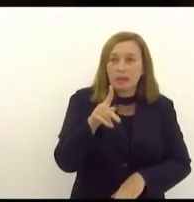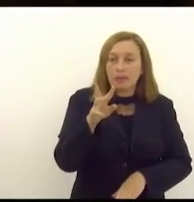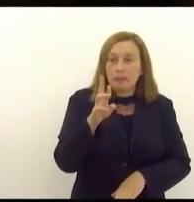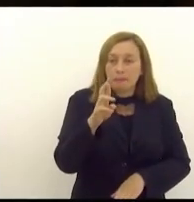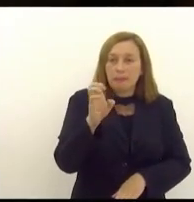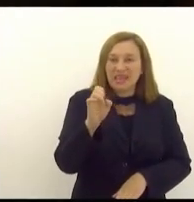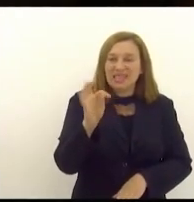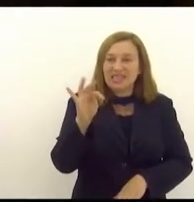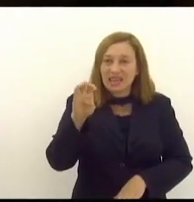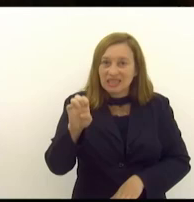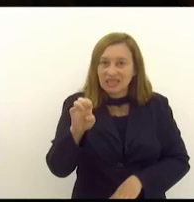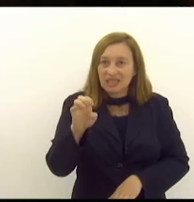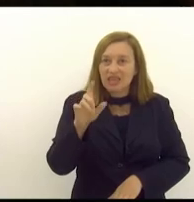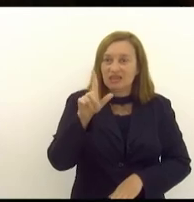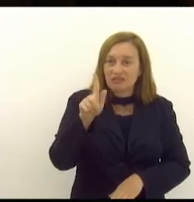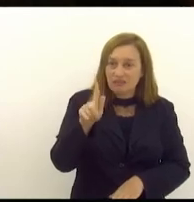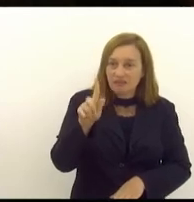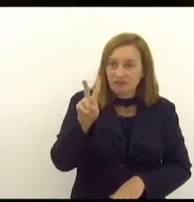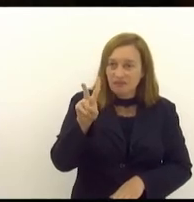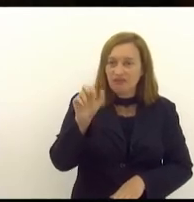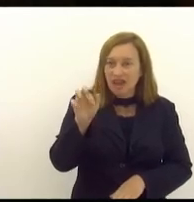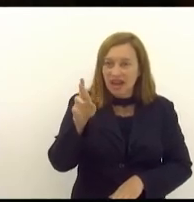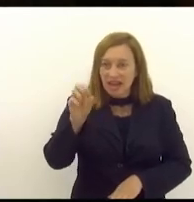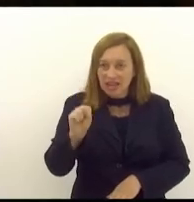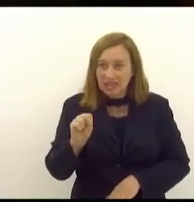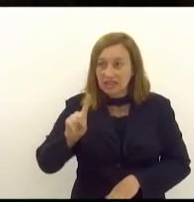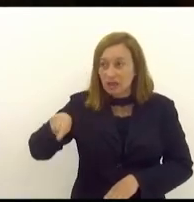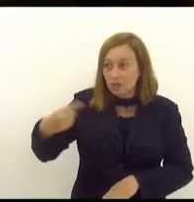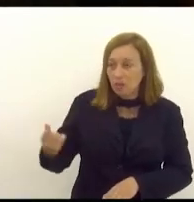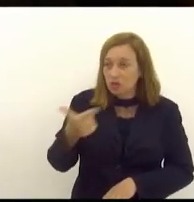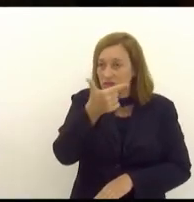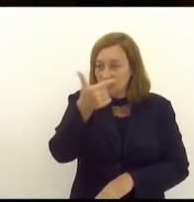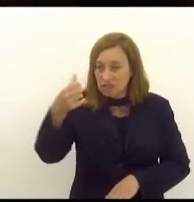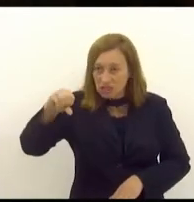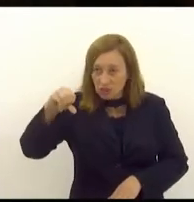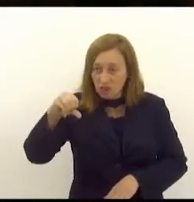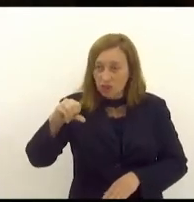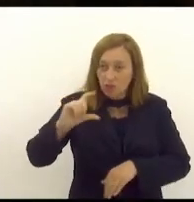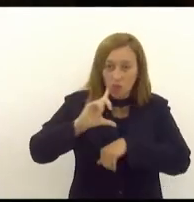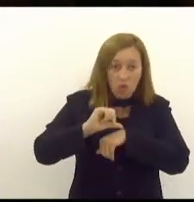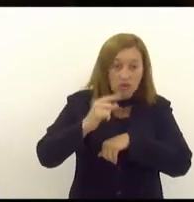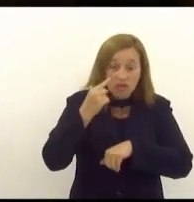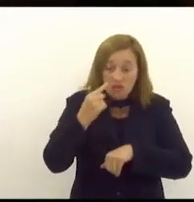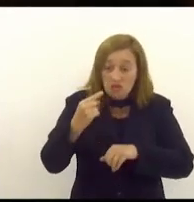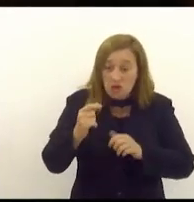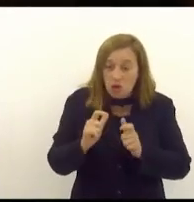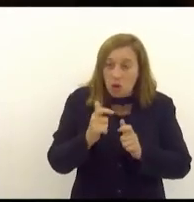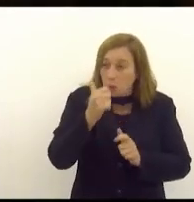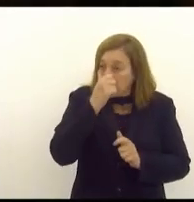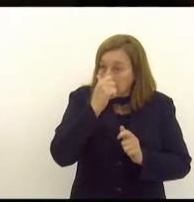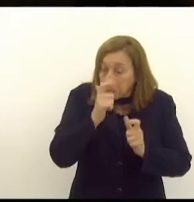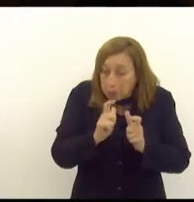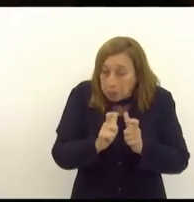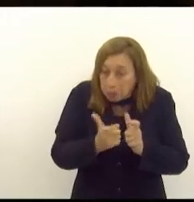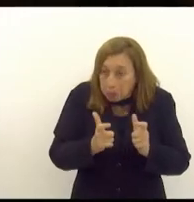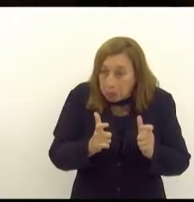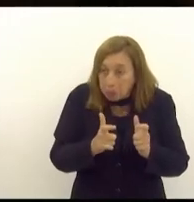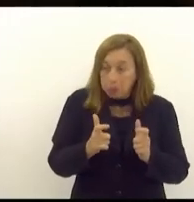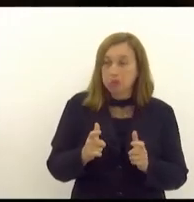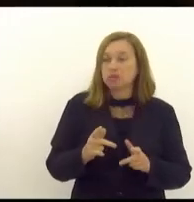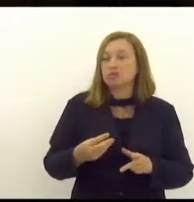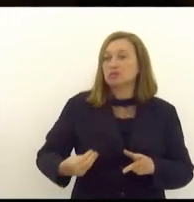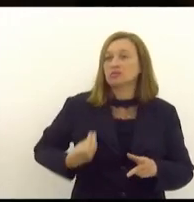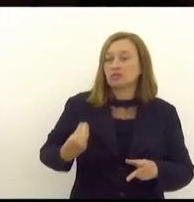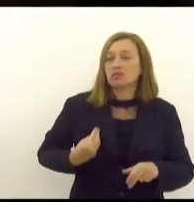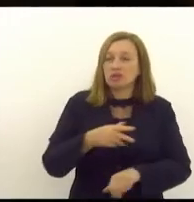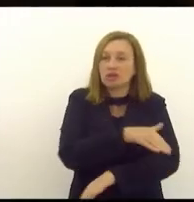pouquinho depois das 19 horas você já vê uma multidão de pessoas nas ruas então a